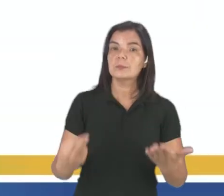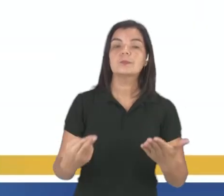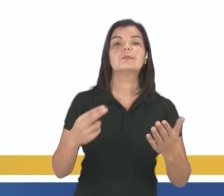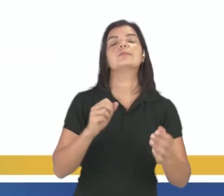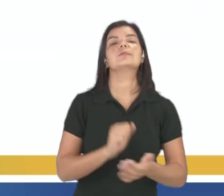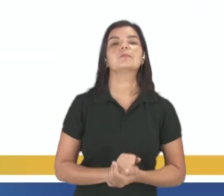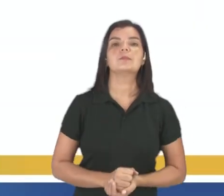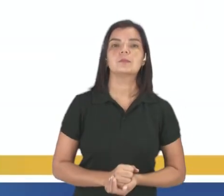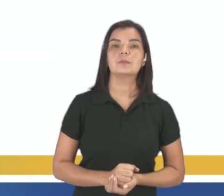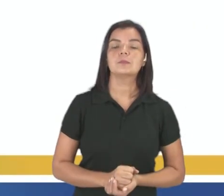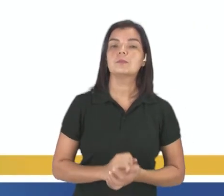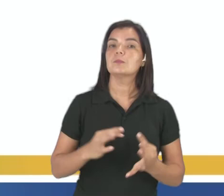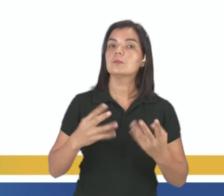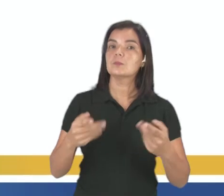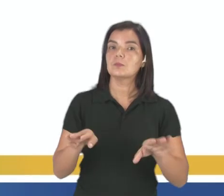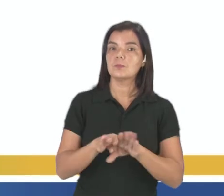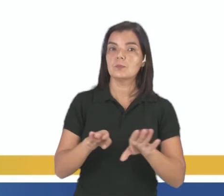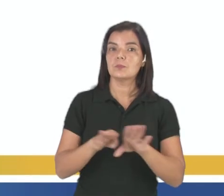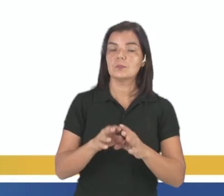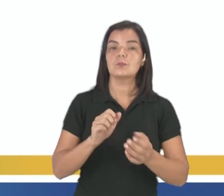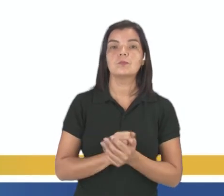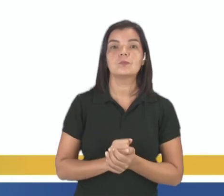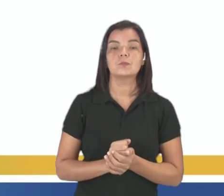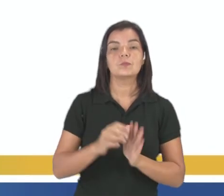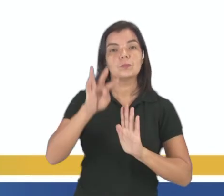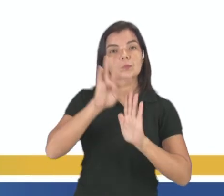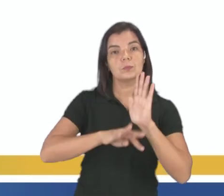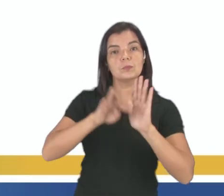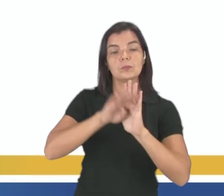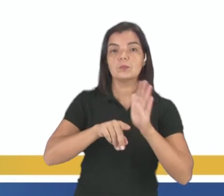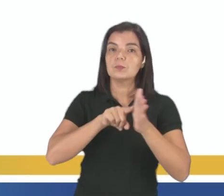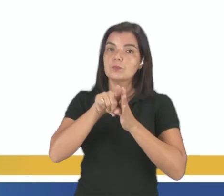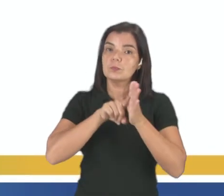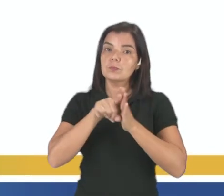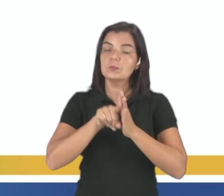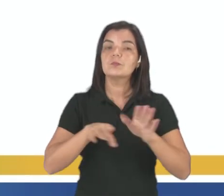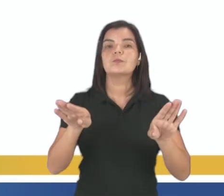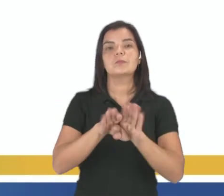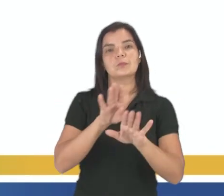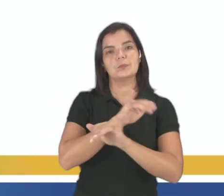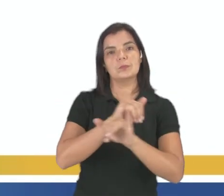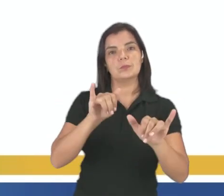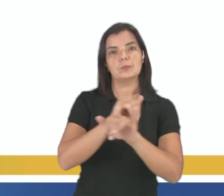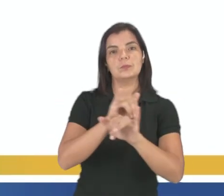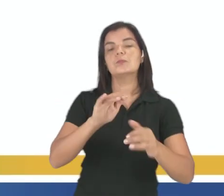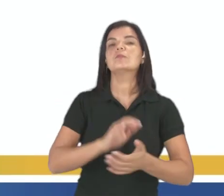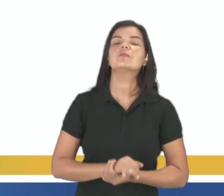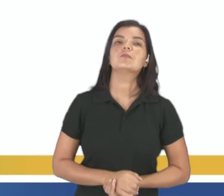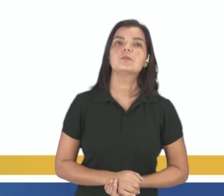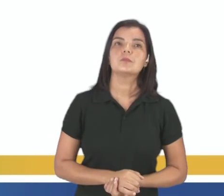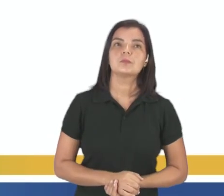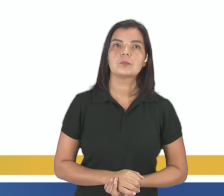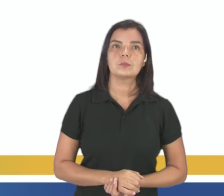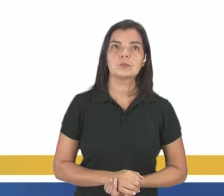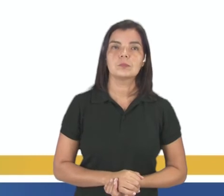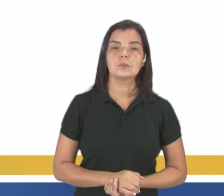revistas, tá? E temos também textos científicos, que também são informativos. Então, vamos para o próximo